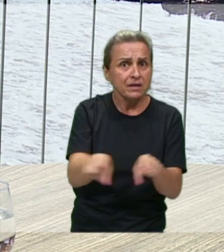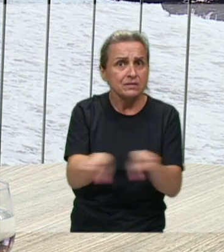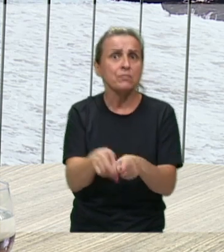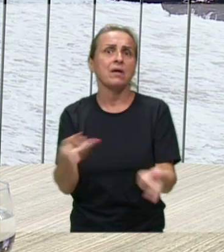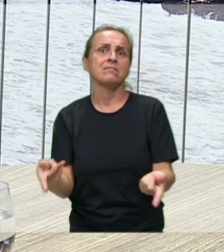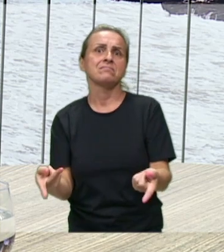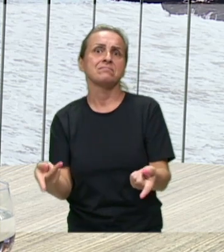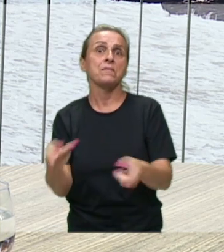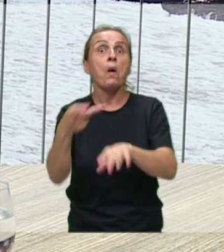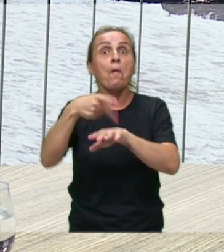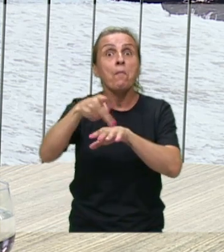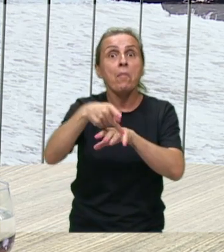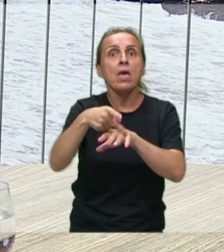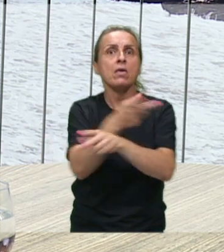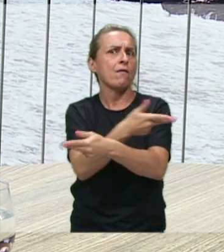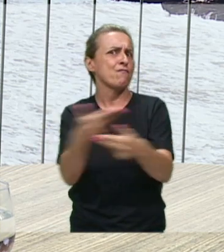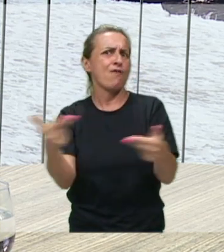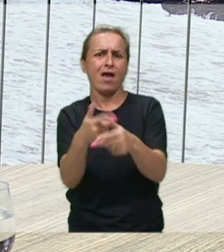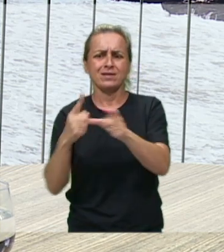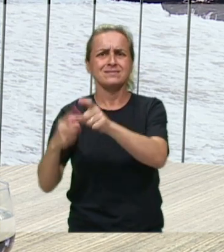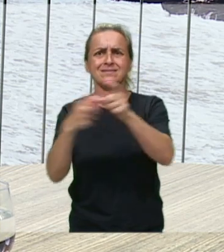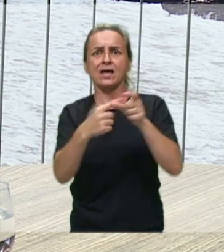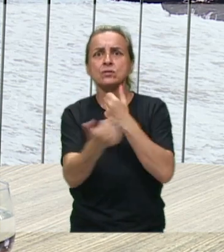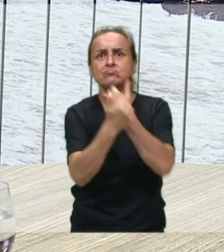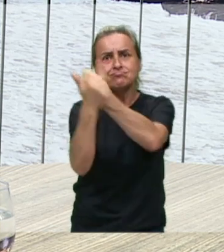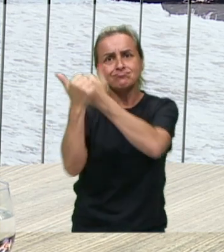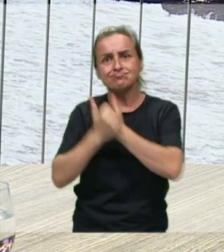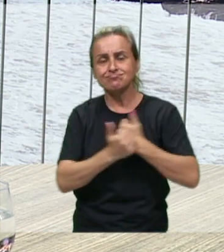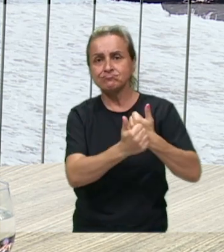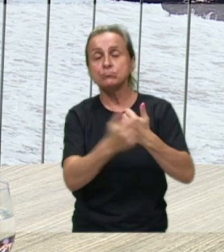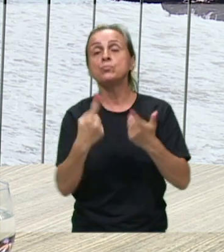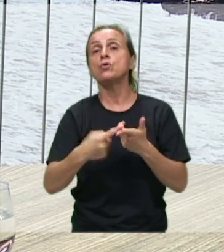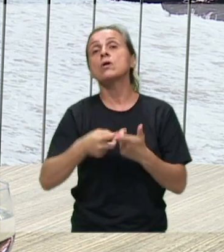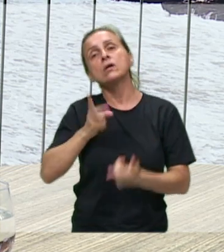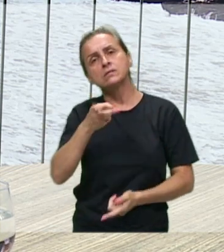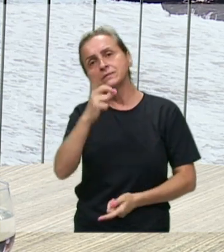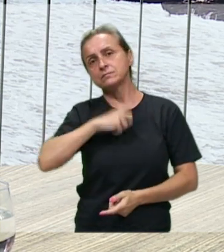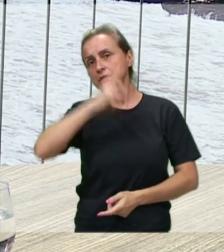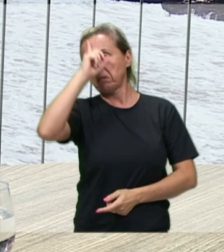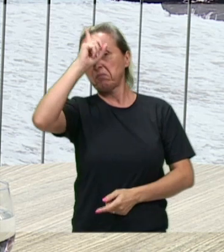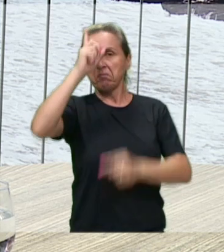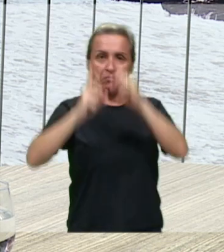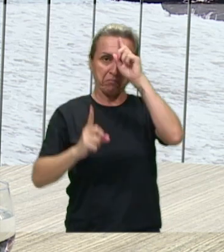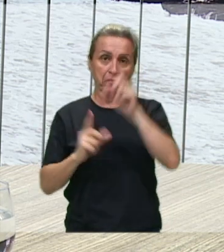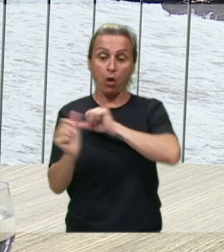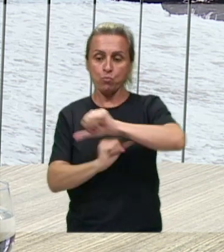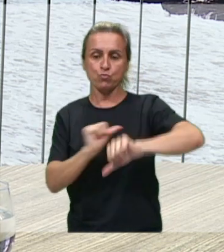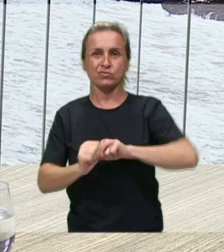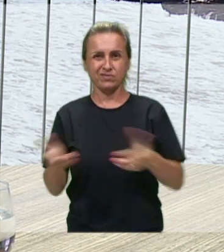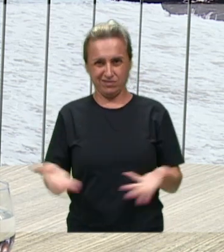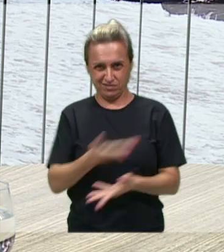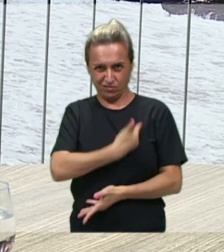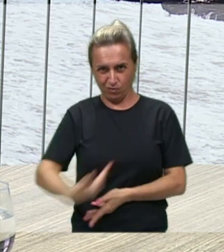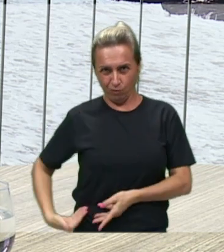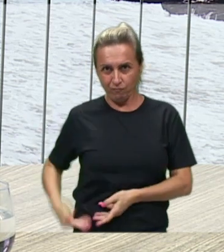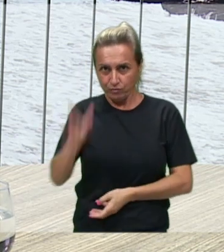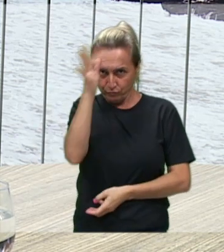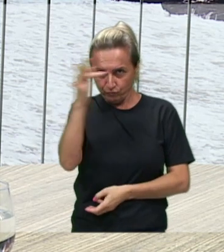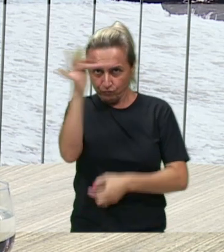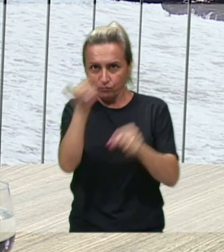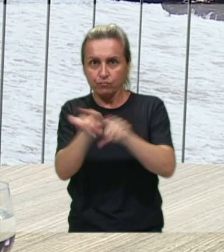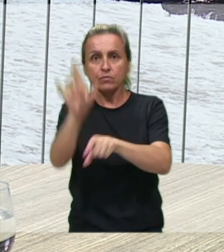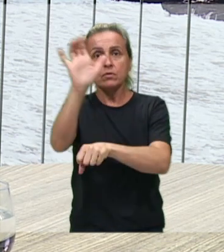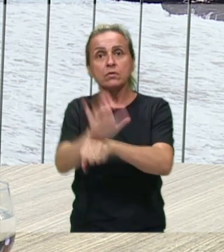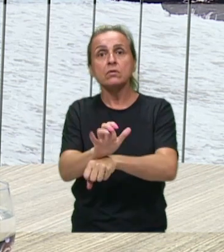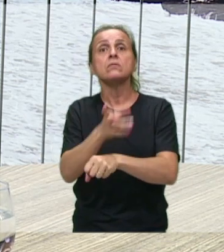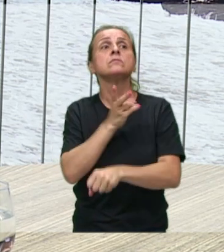principalmente, porque a gente sempre temos indicações. Consequentemente agora, mudança no governo federal e estadual, sempre nos perguntam